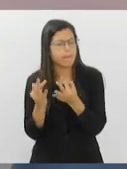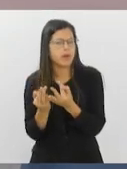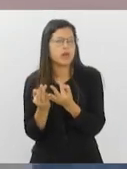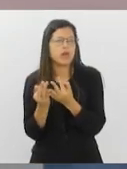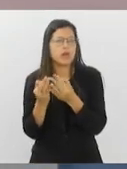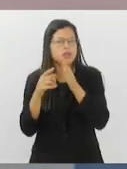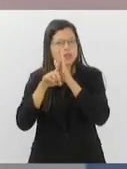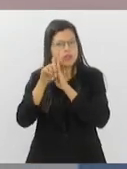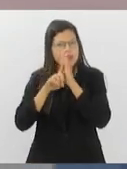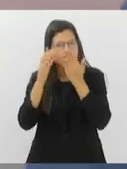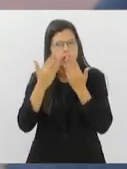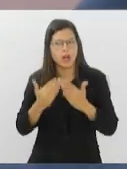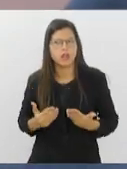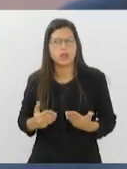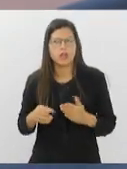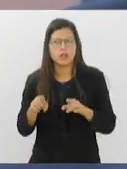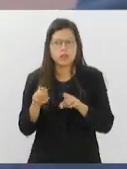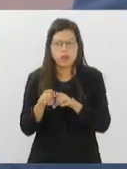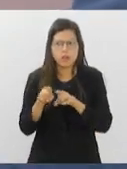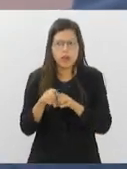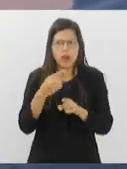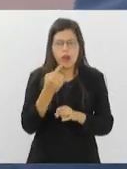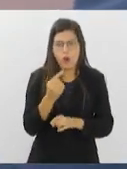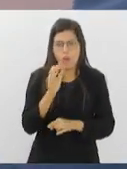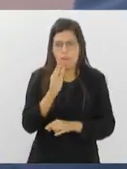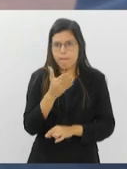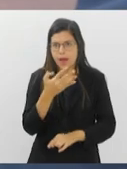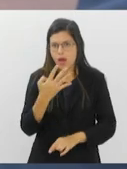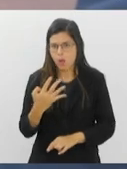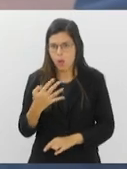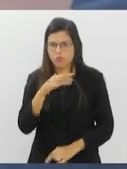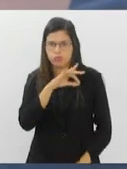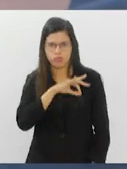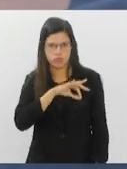per capita, que é de um quarto do salário mínimo.